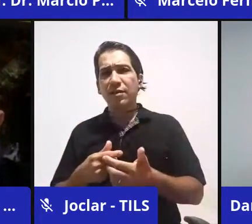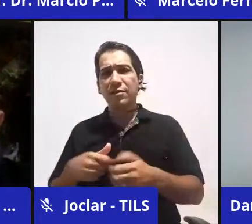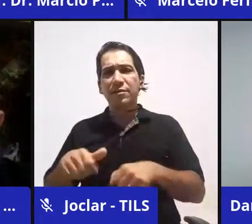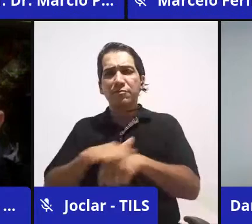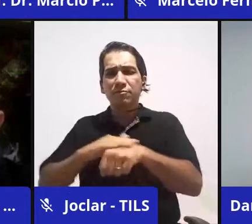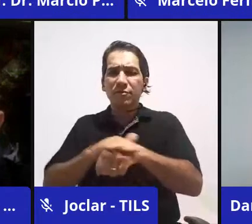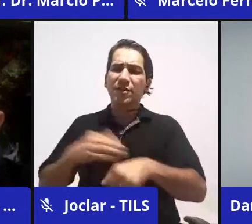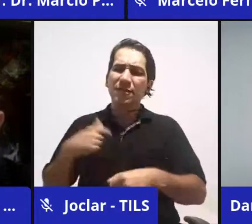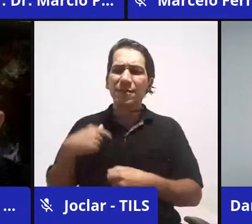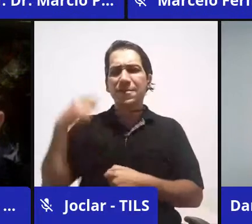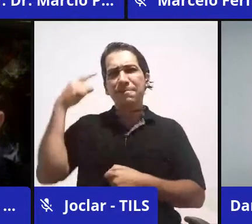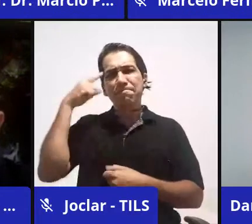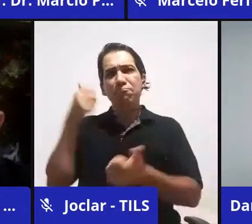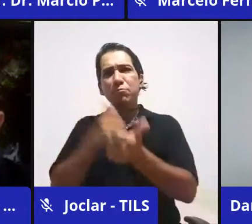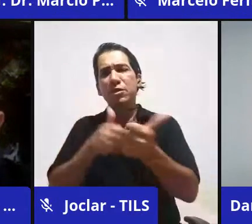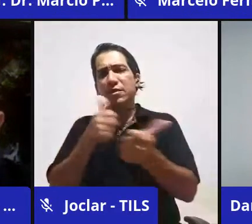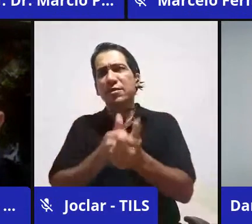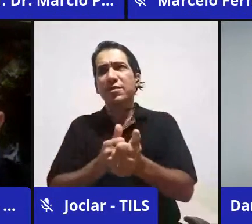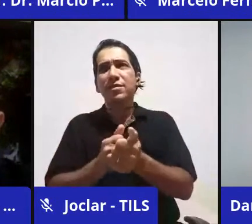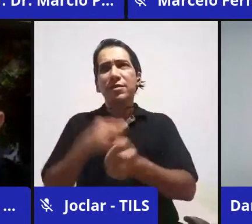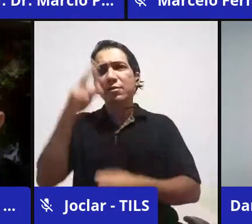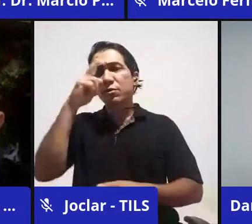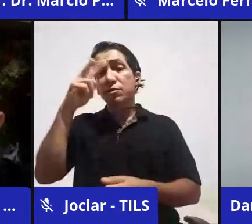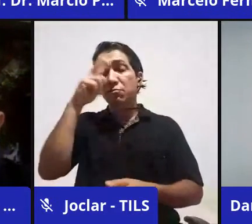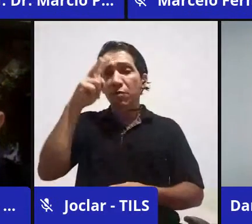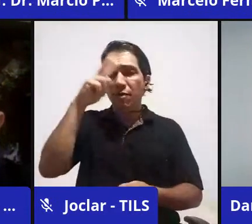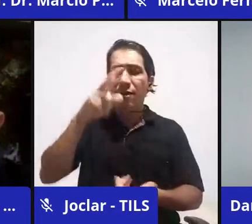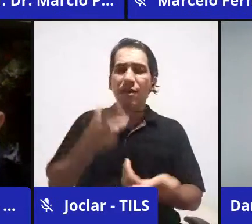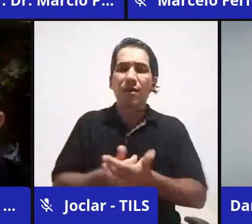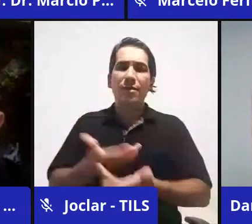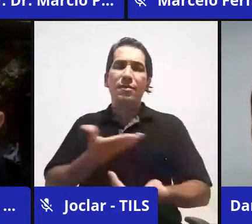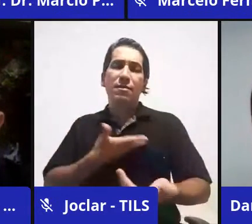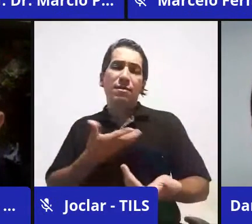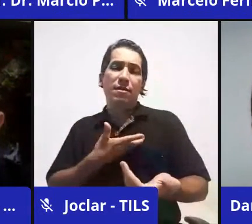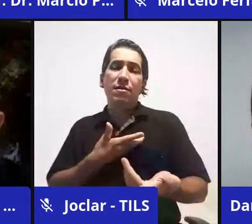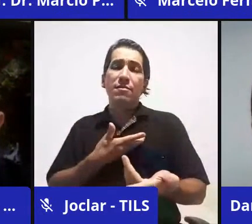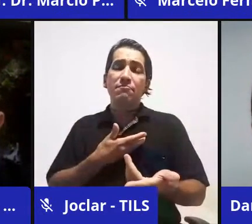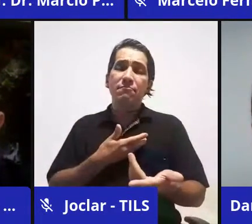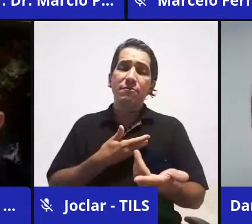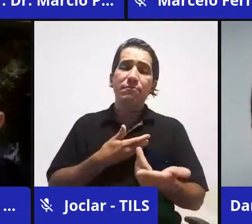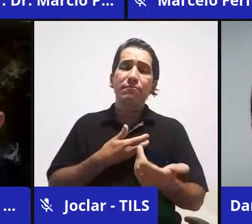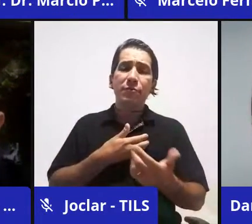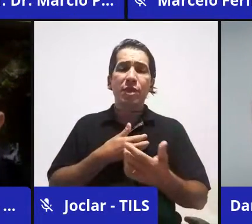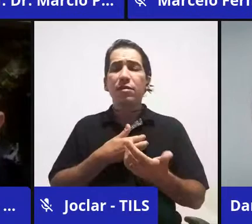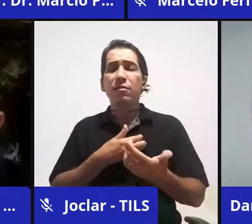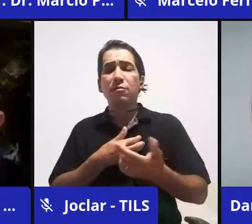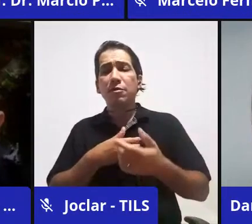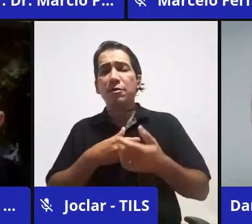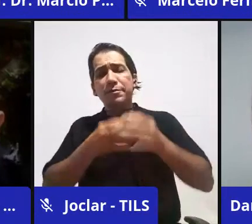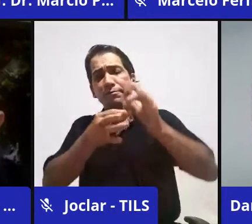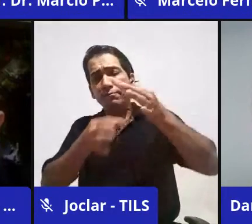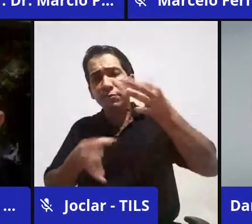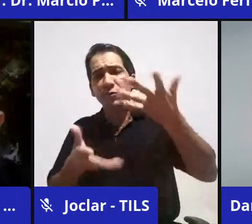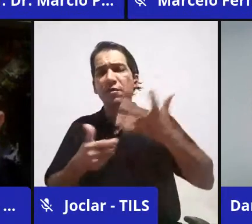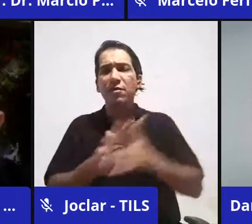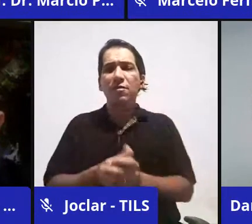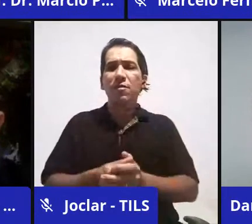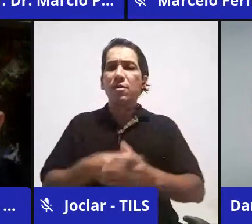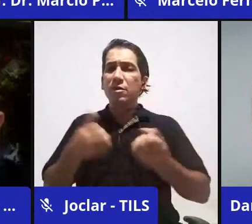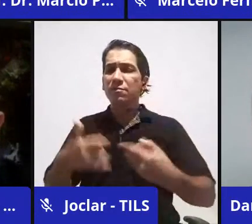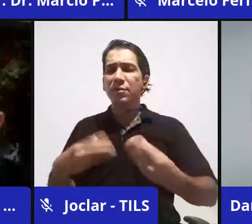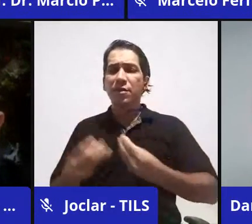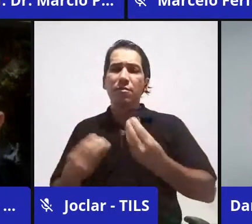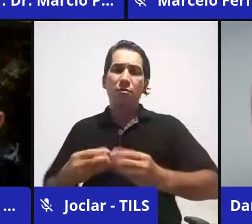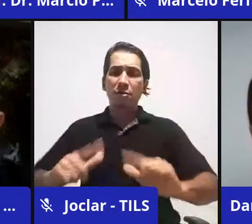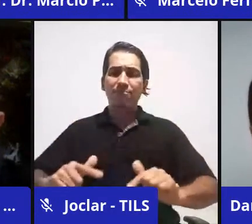história que os colegas acabaram de colocar, né, o professor Vitor e o professor Marco, para a realização desse 4º EJADIN.